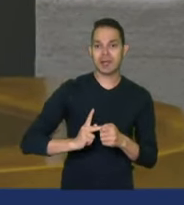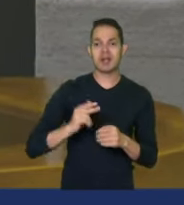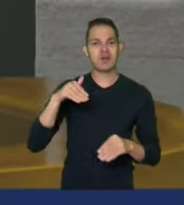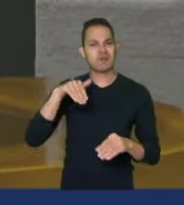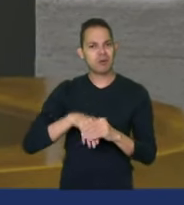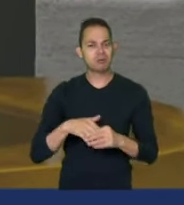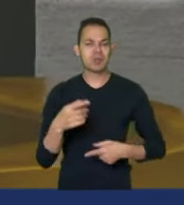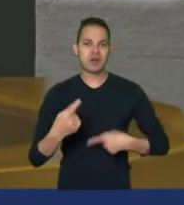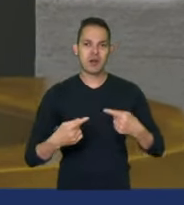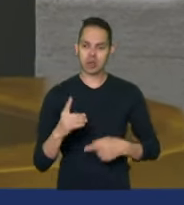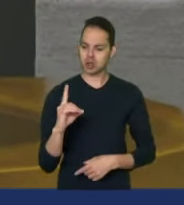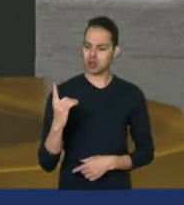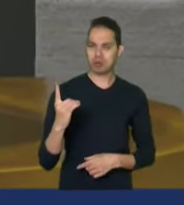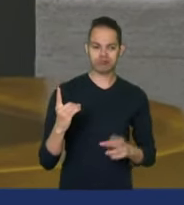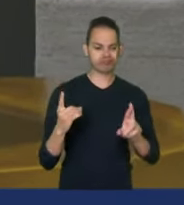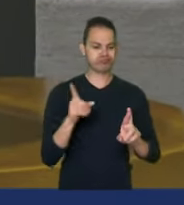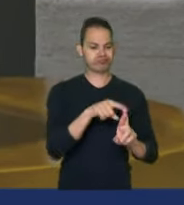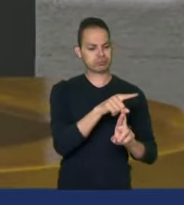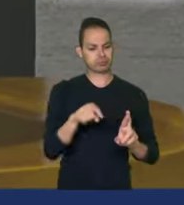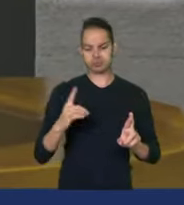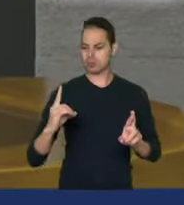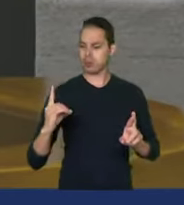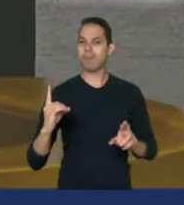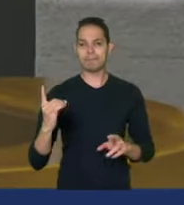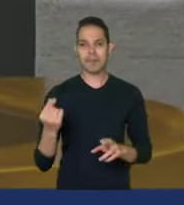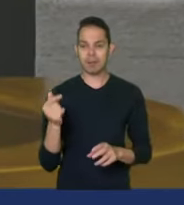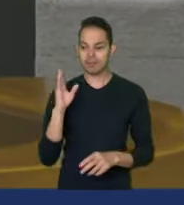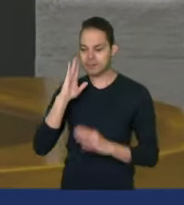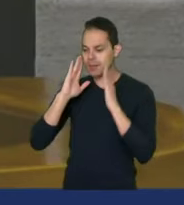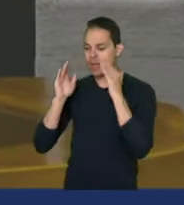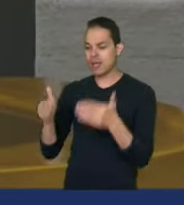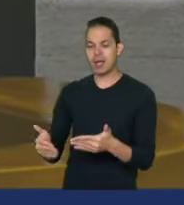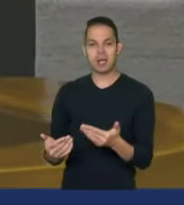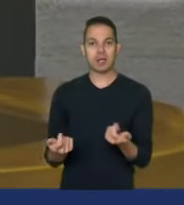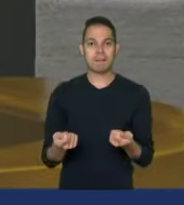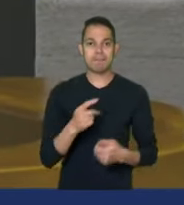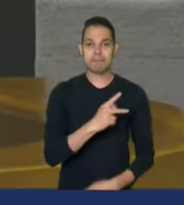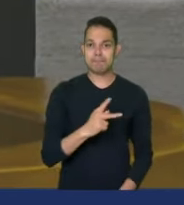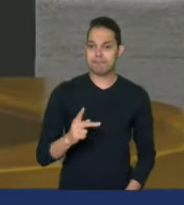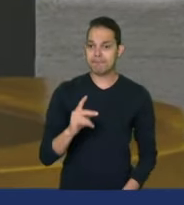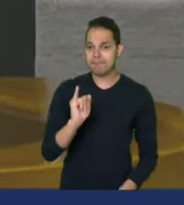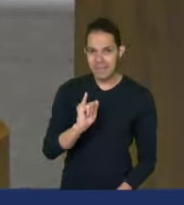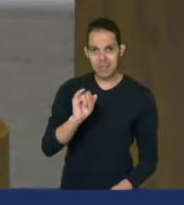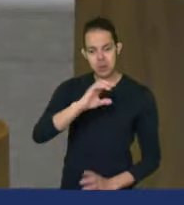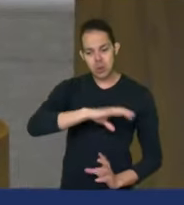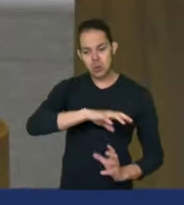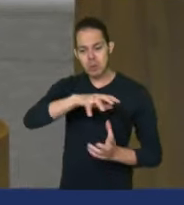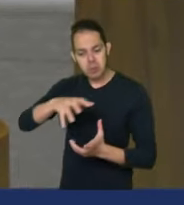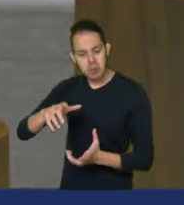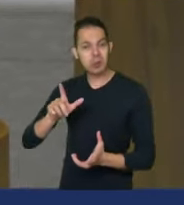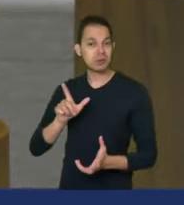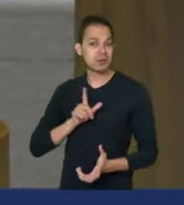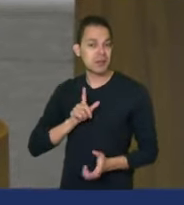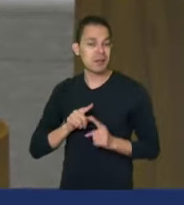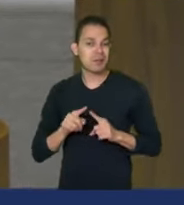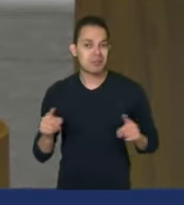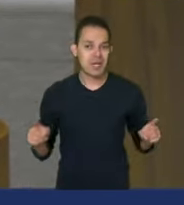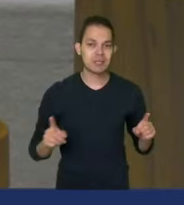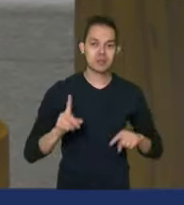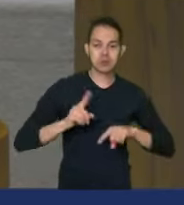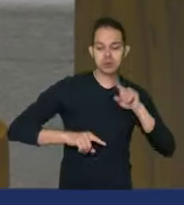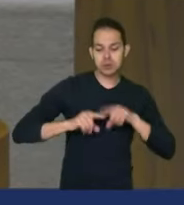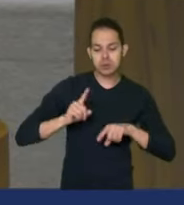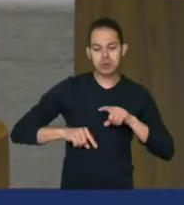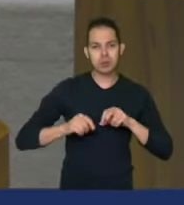de dolarização e impor o custo inexistente. A PPI é praticada no mundo, mas só dos componentes